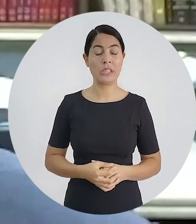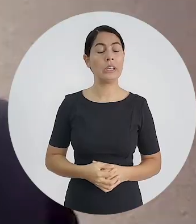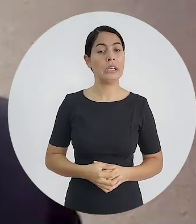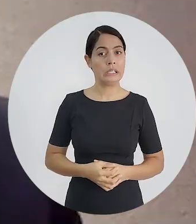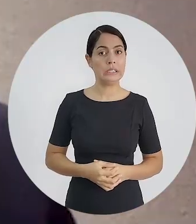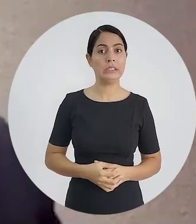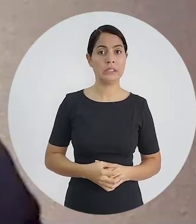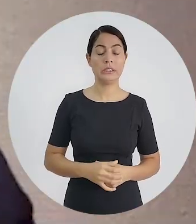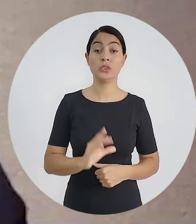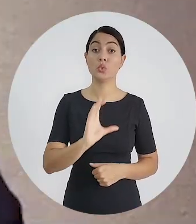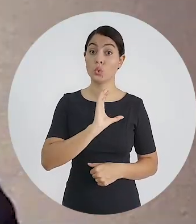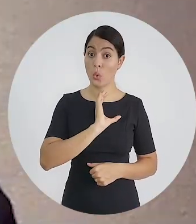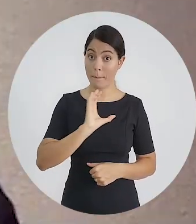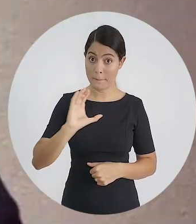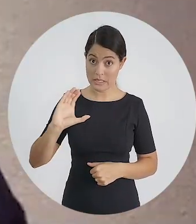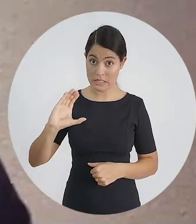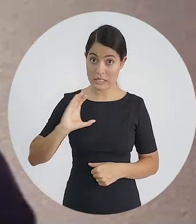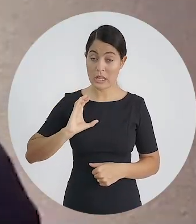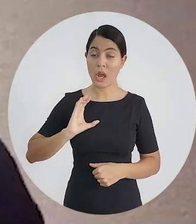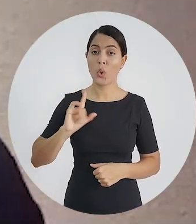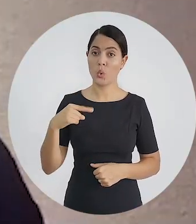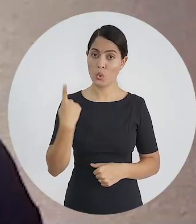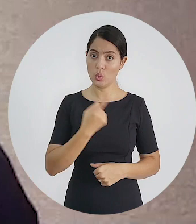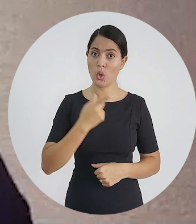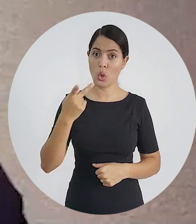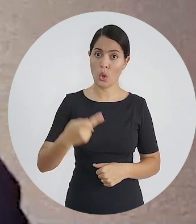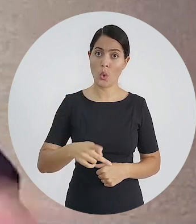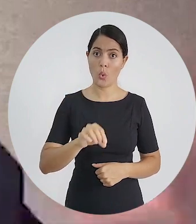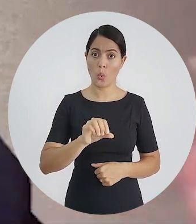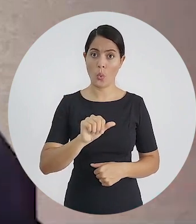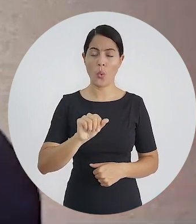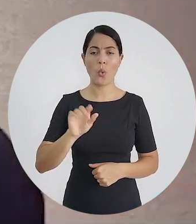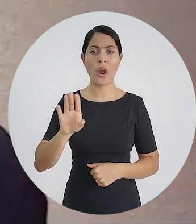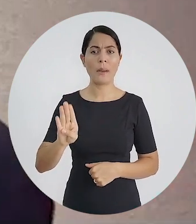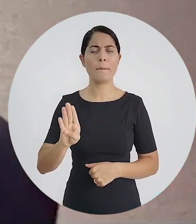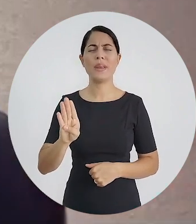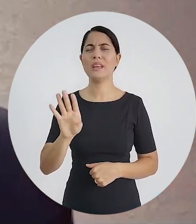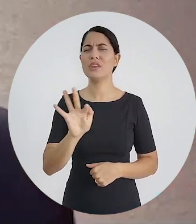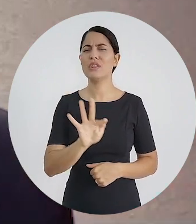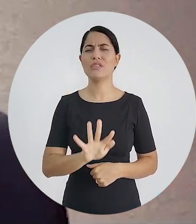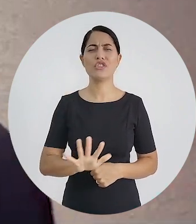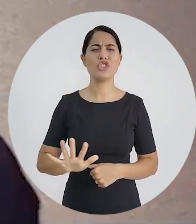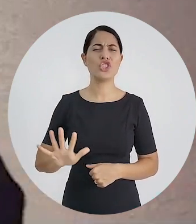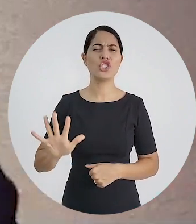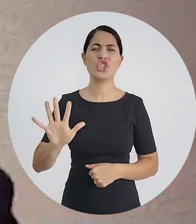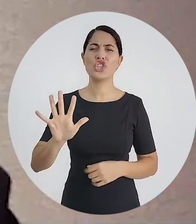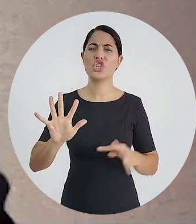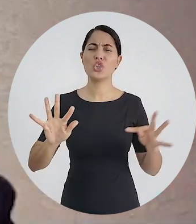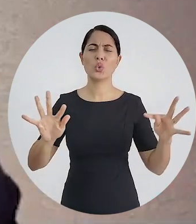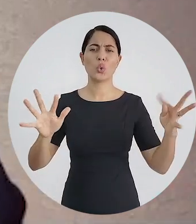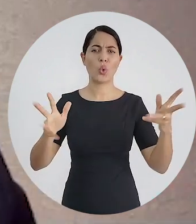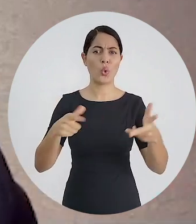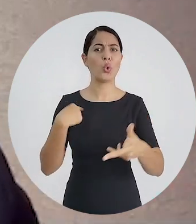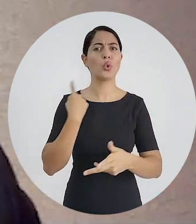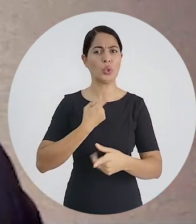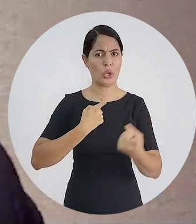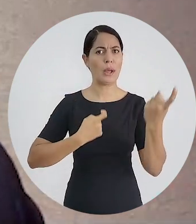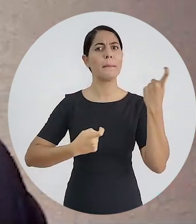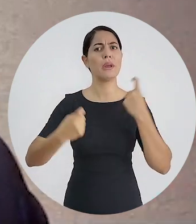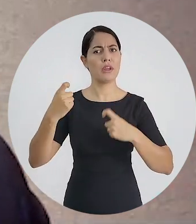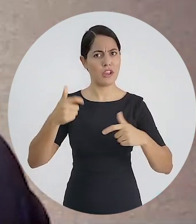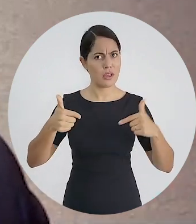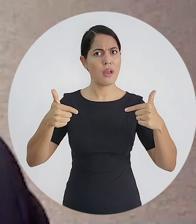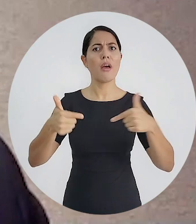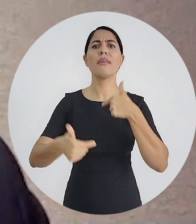E a comissão, juntamente com a Ordem dos Advogados do Brasil, a advocacia, num contexto geral, se preocupa com essa